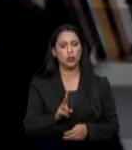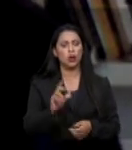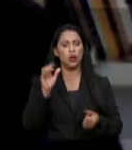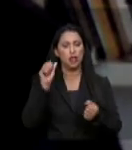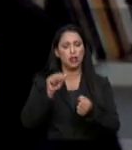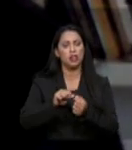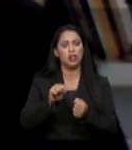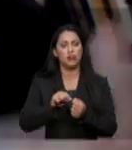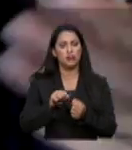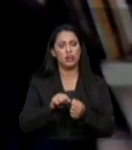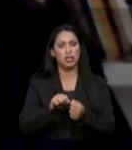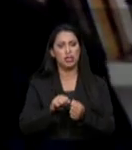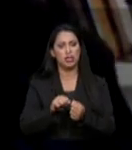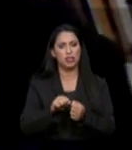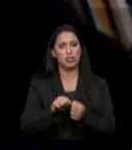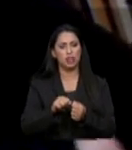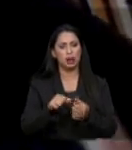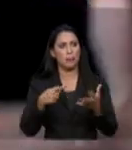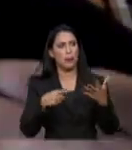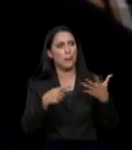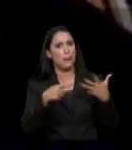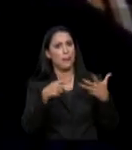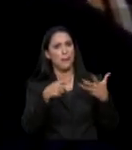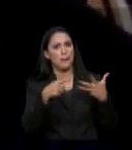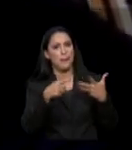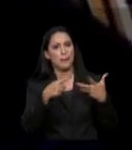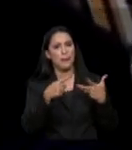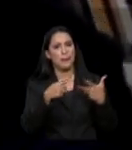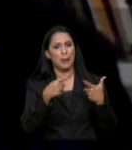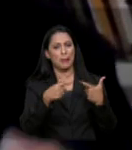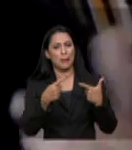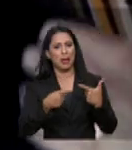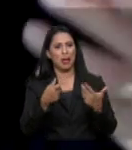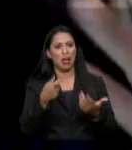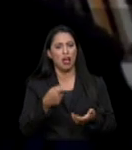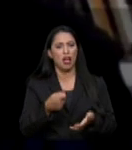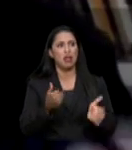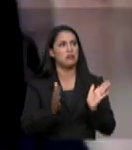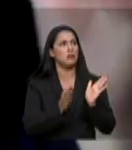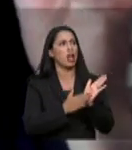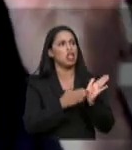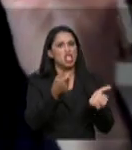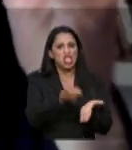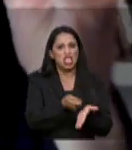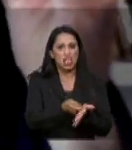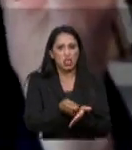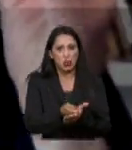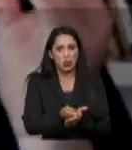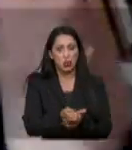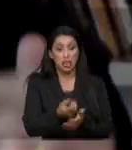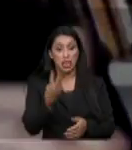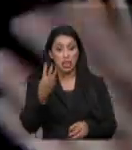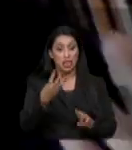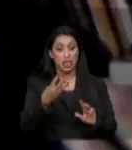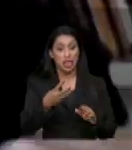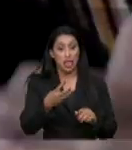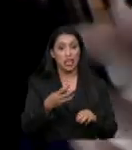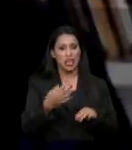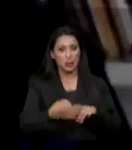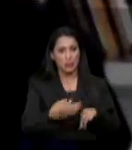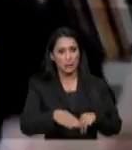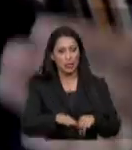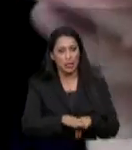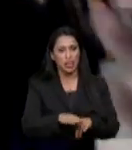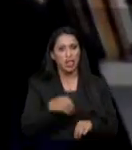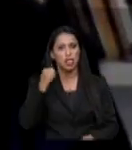fazendo uma série de considerações Luas a ditadura que cassou três Vinícius do supremo